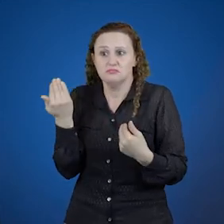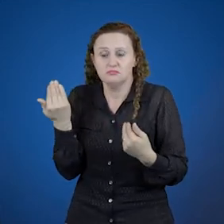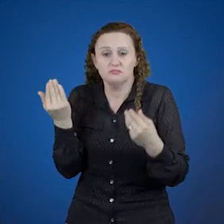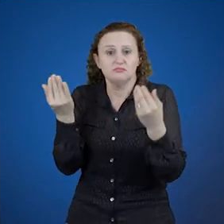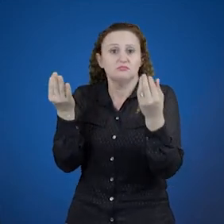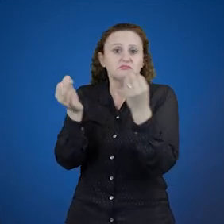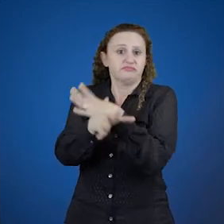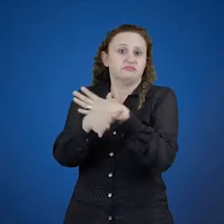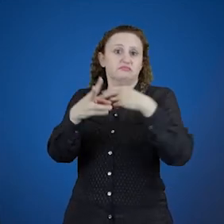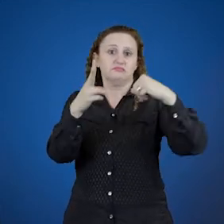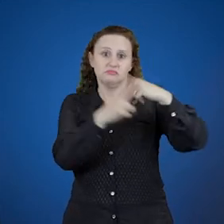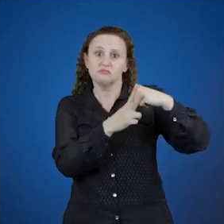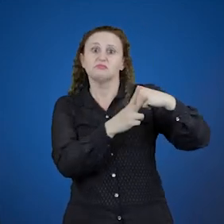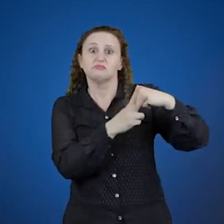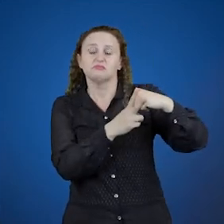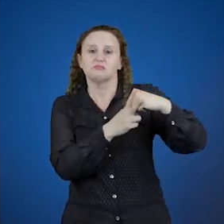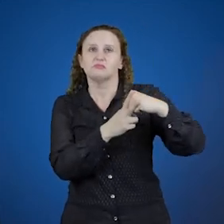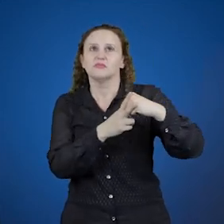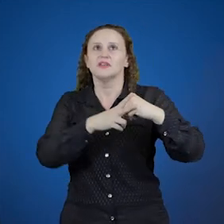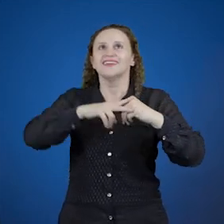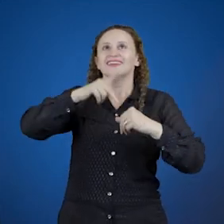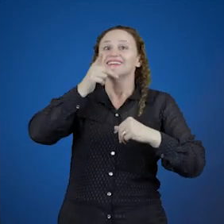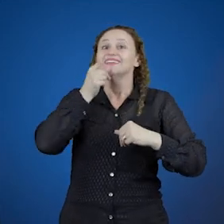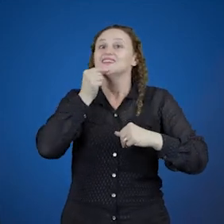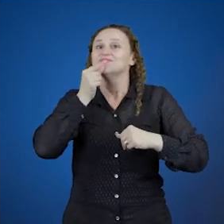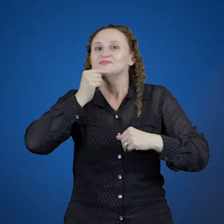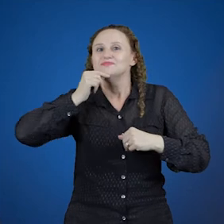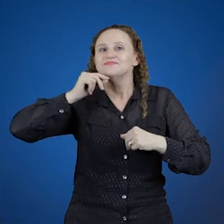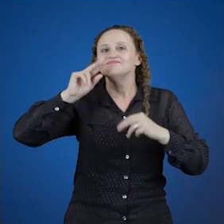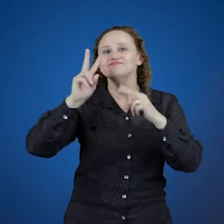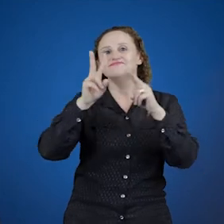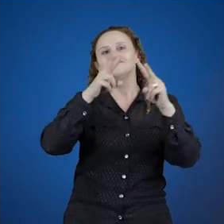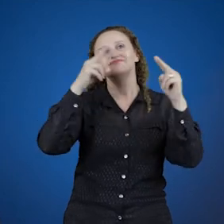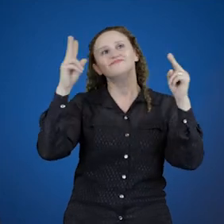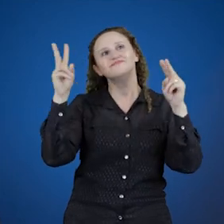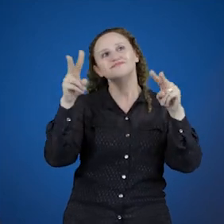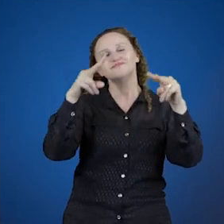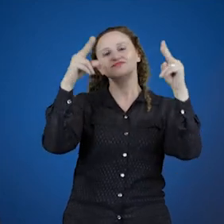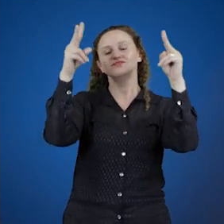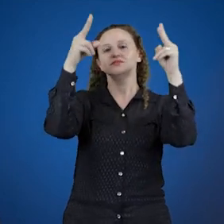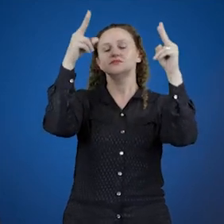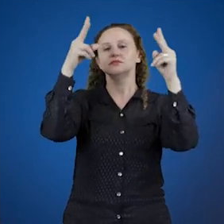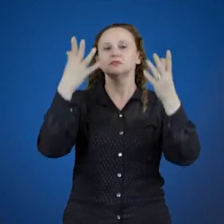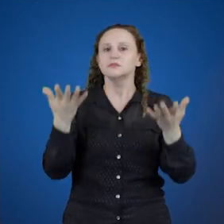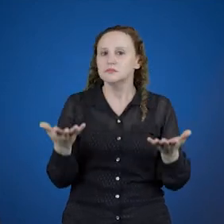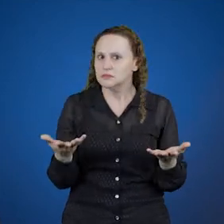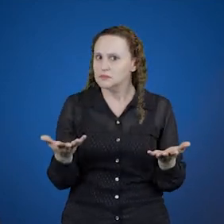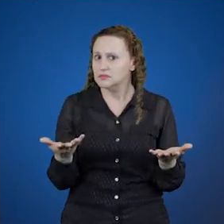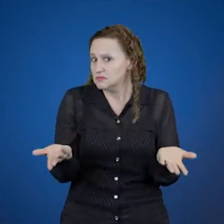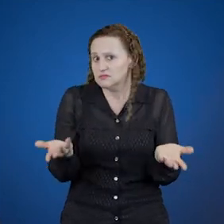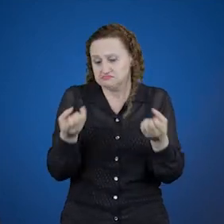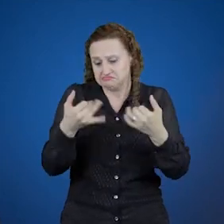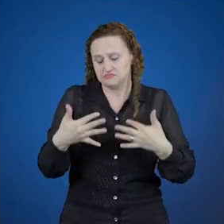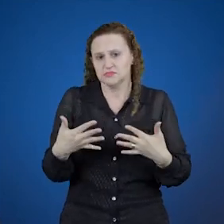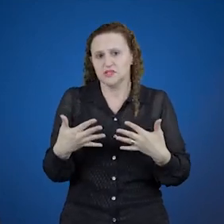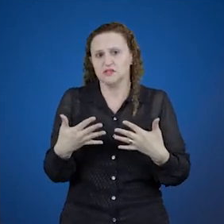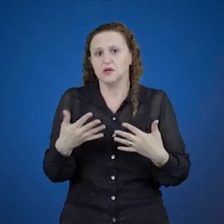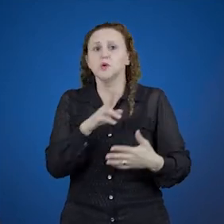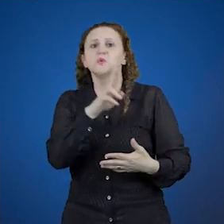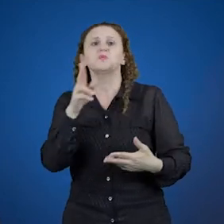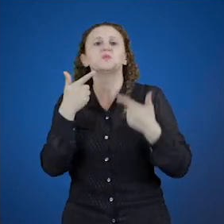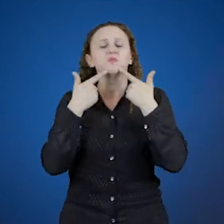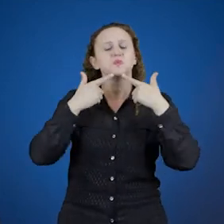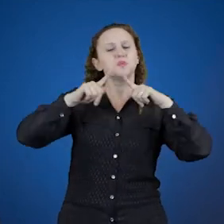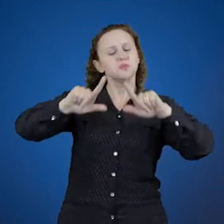morrer já finalização do verbo o passarinho voou voar Então são nós chamamos isso na